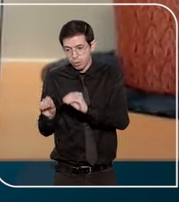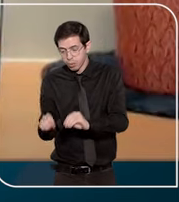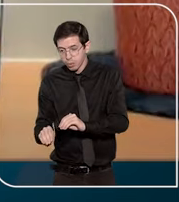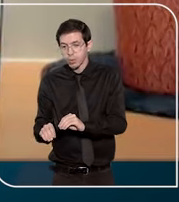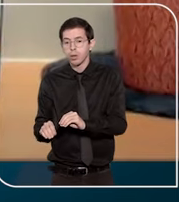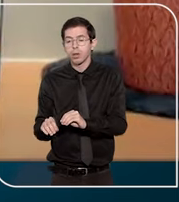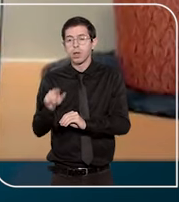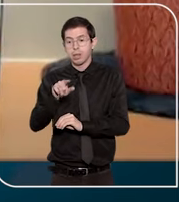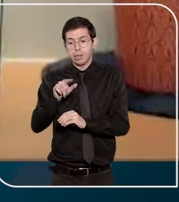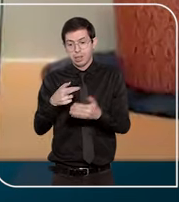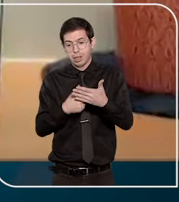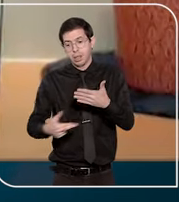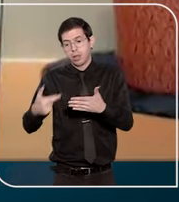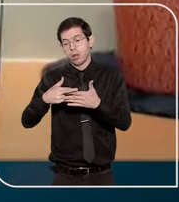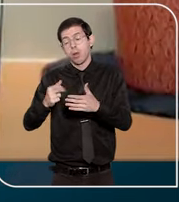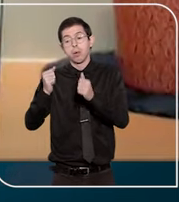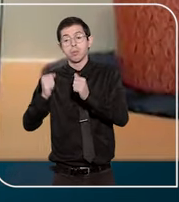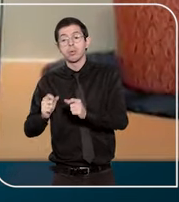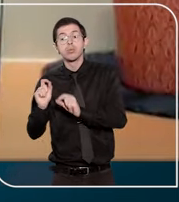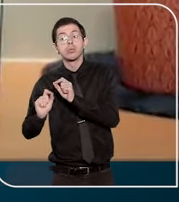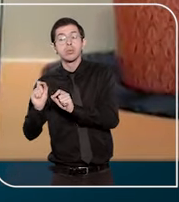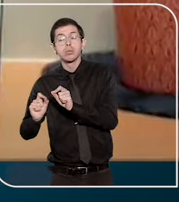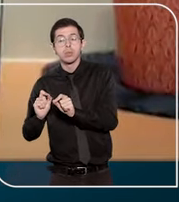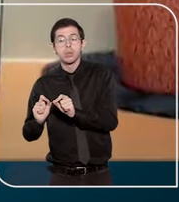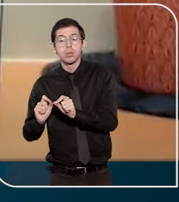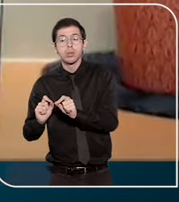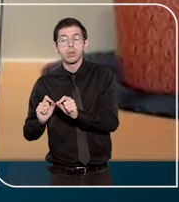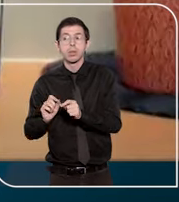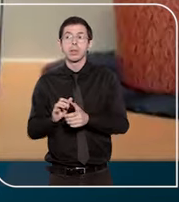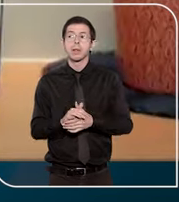recurso poderia ser